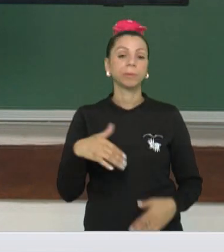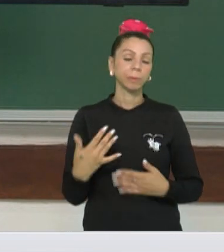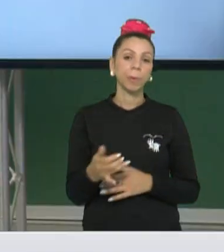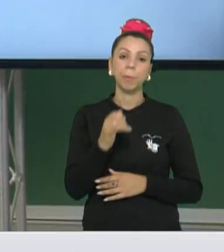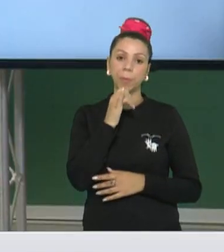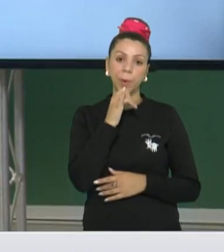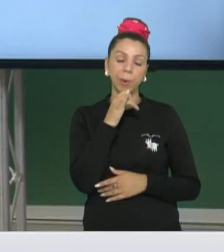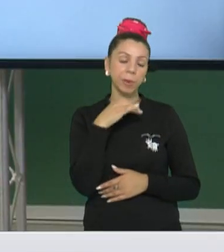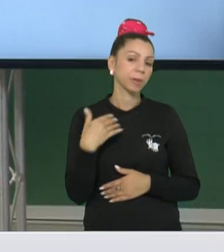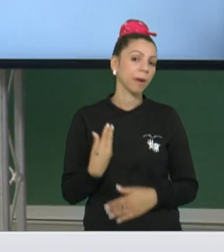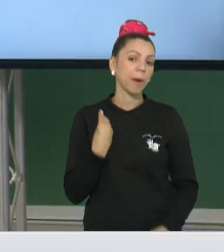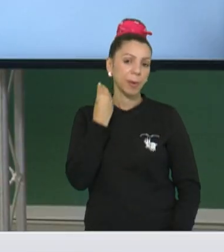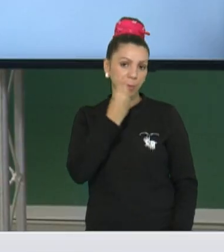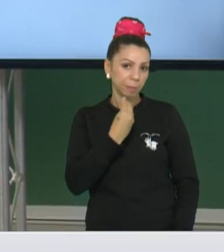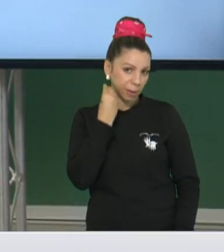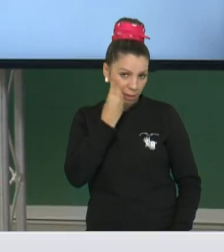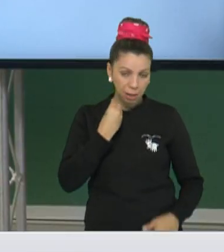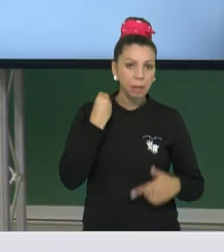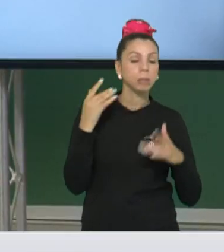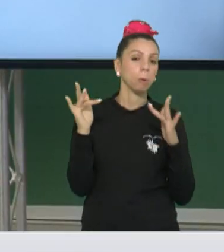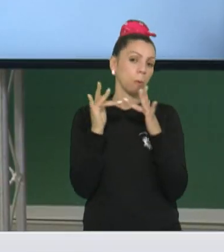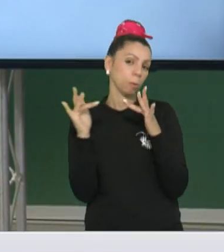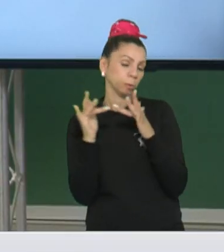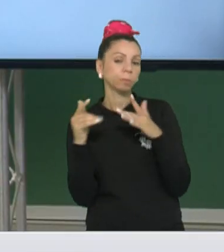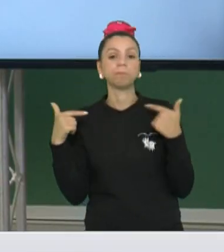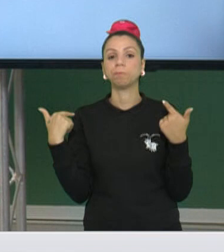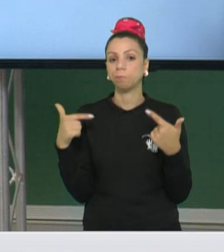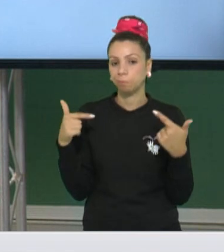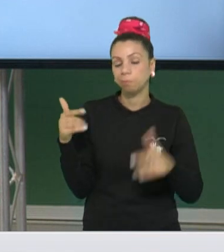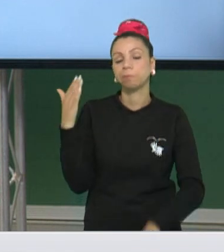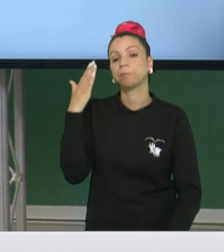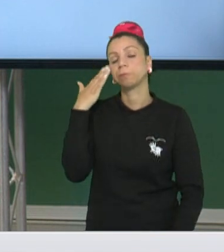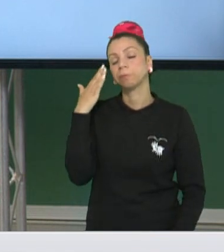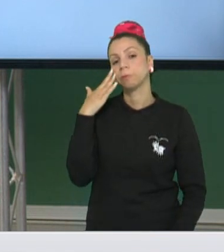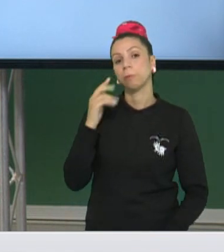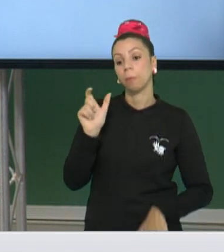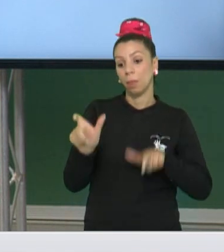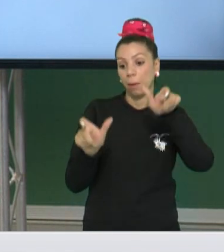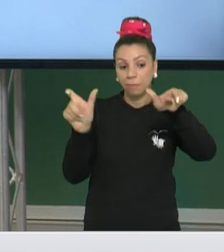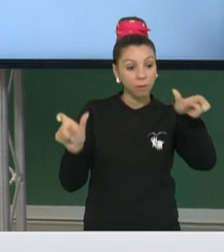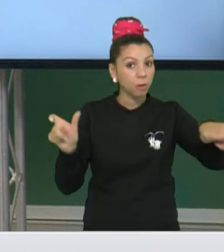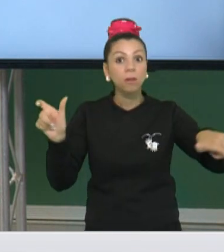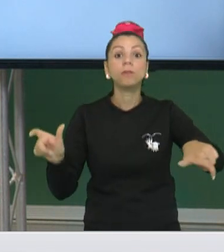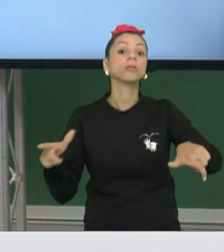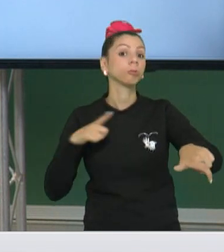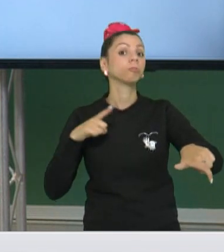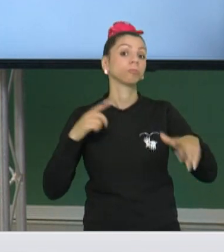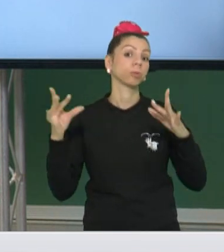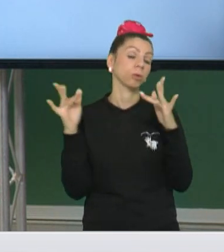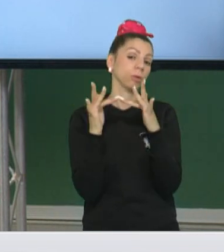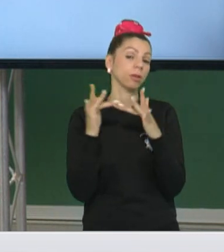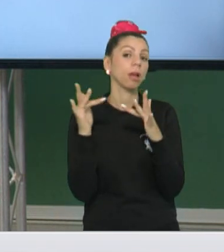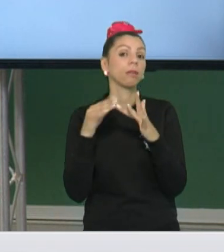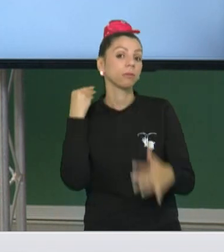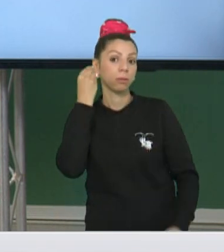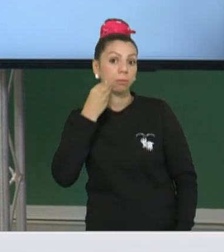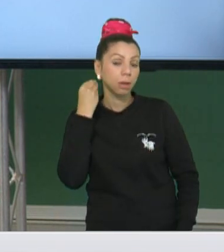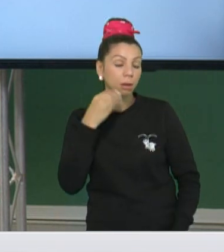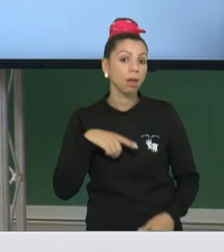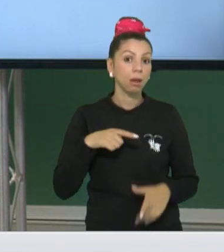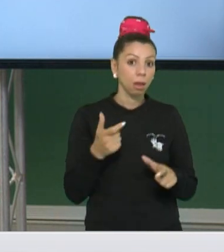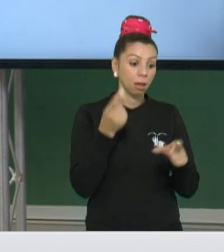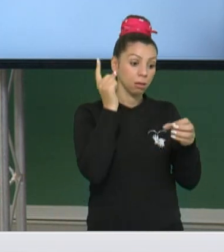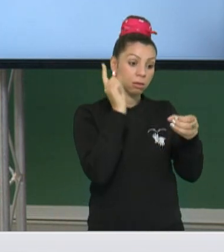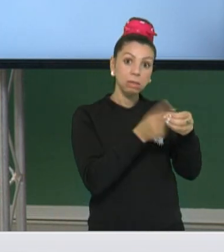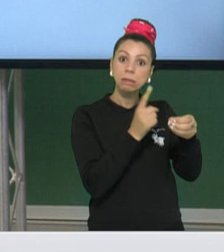não teve essa experiência ainda, fique sabendo que muita gente já teve essa experiência e que nas cidades